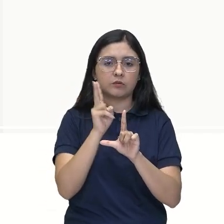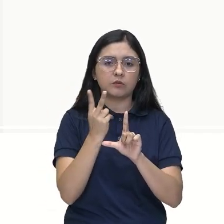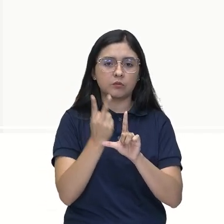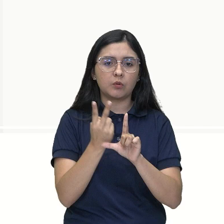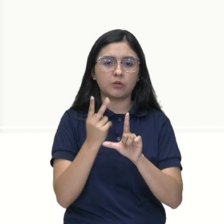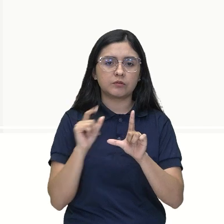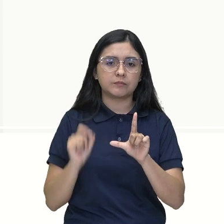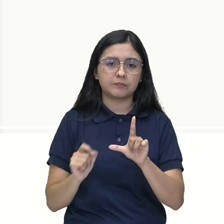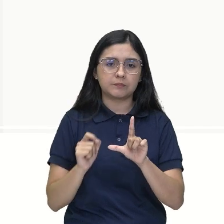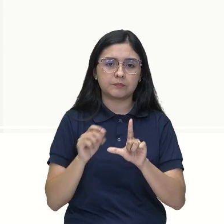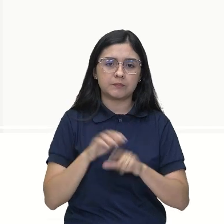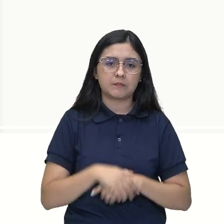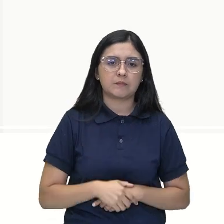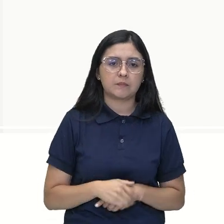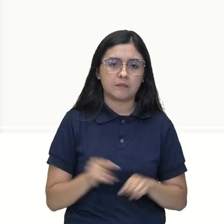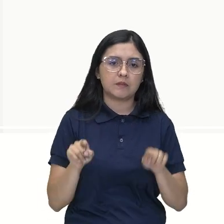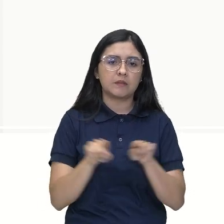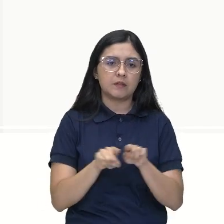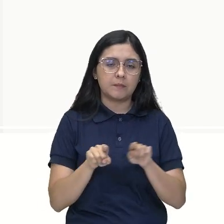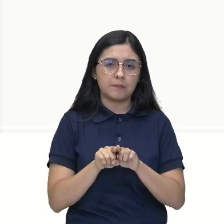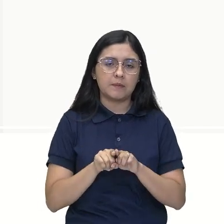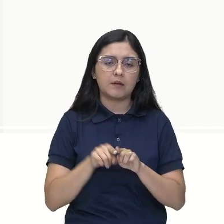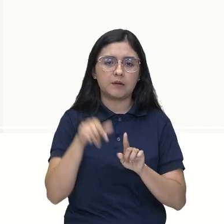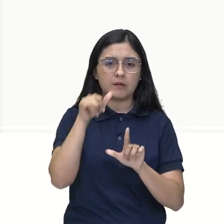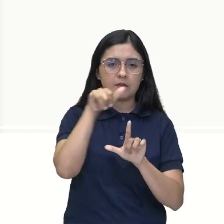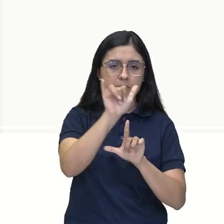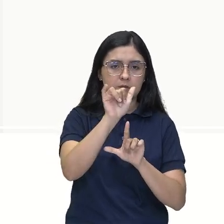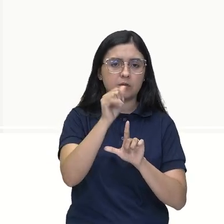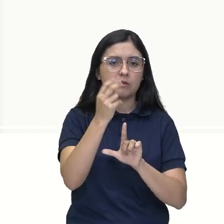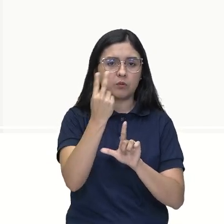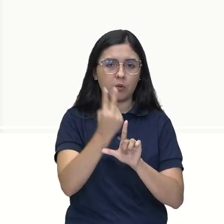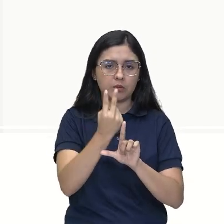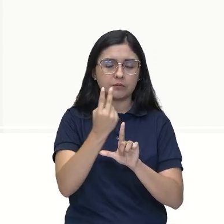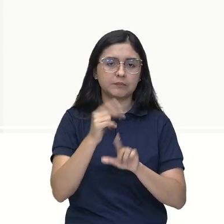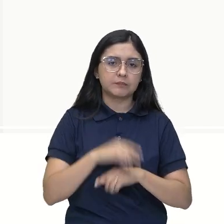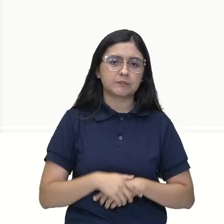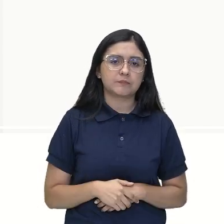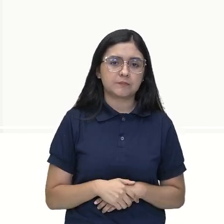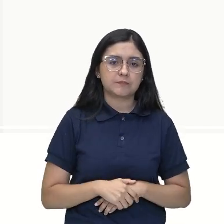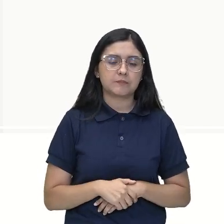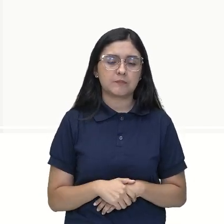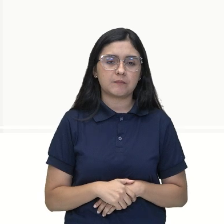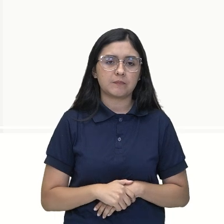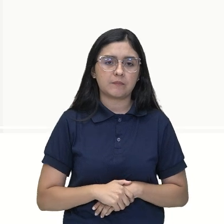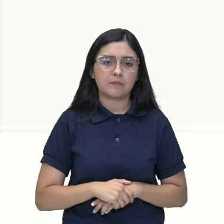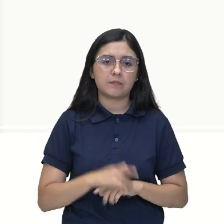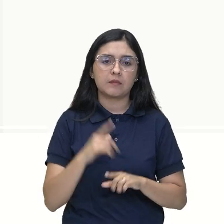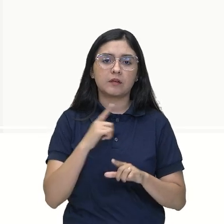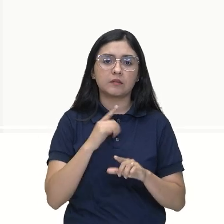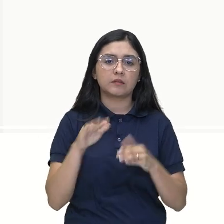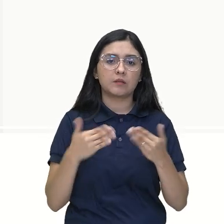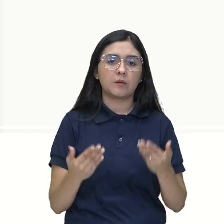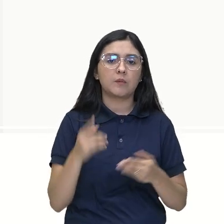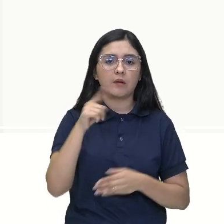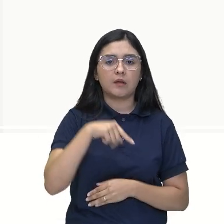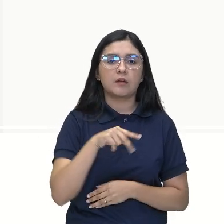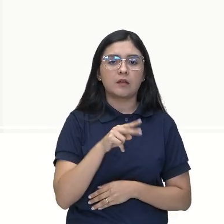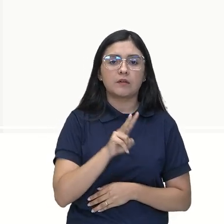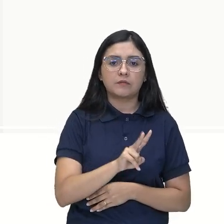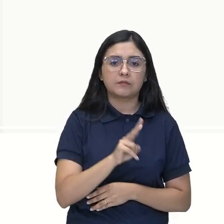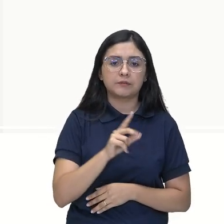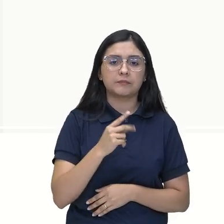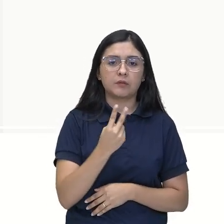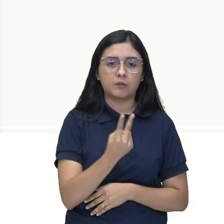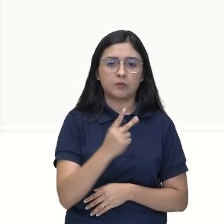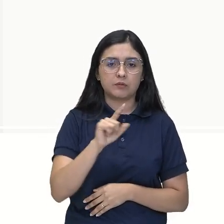y? Tá bem aqui, vale 2 também, tá? Então, as coordenadas desse vértice, ó,